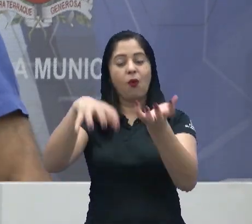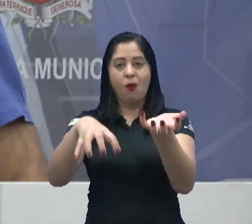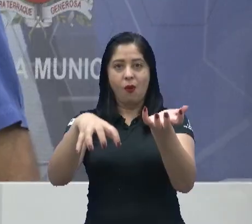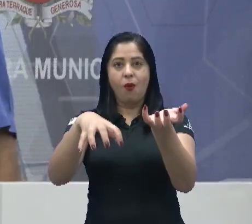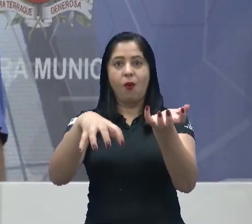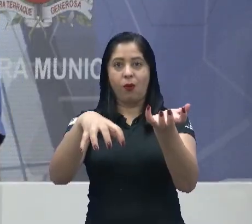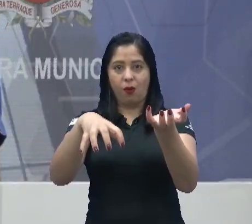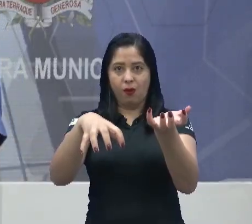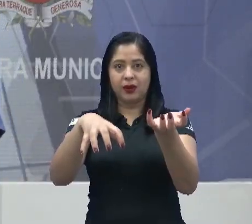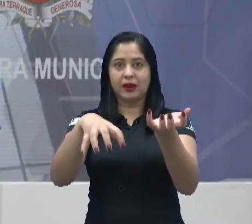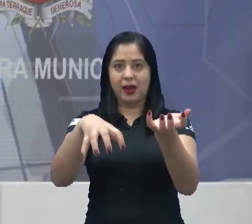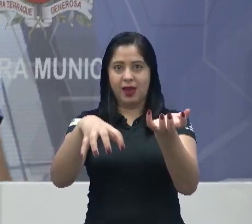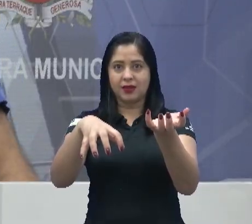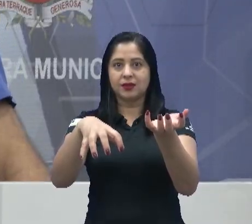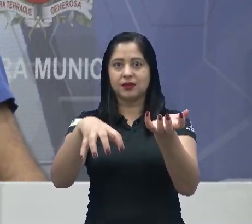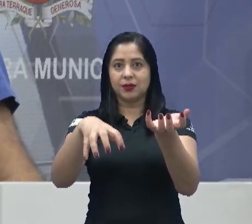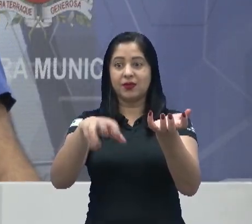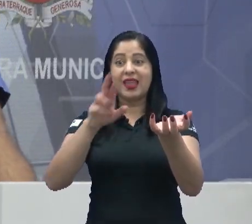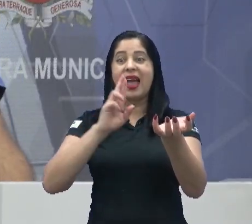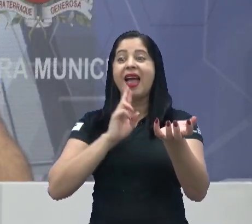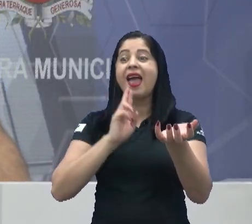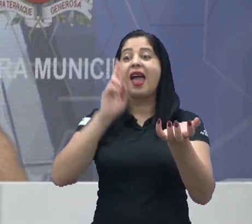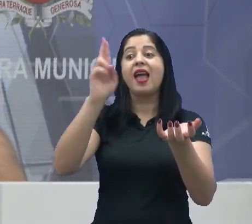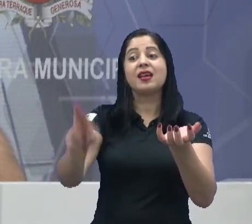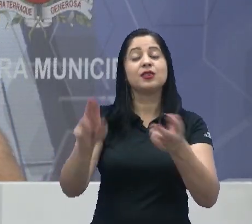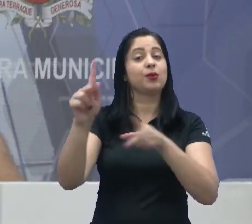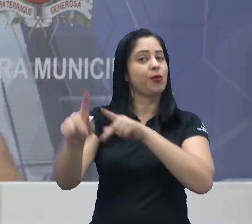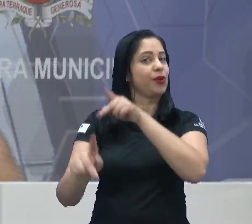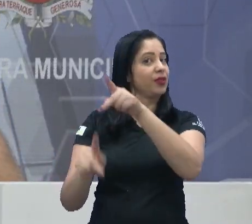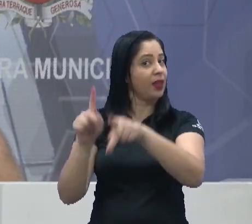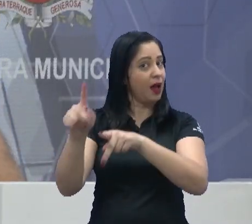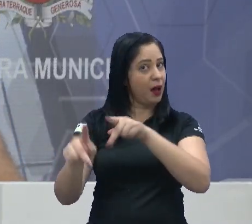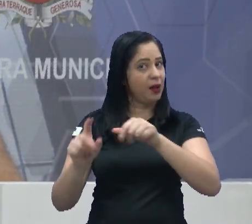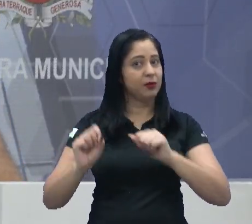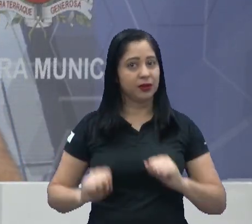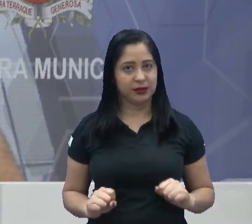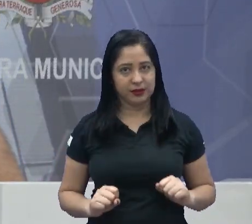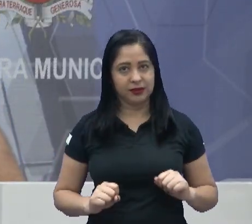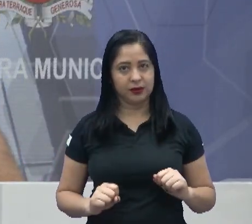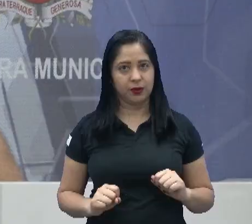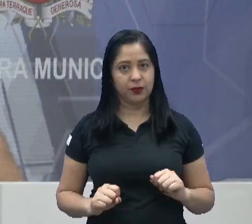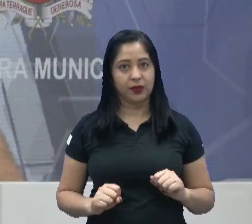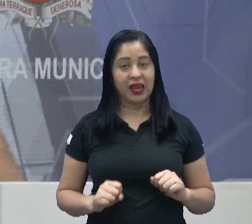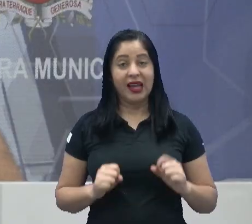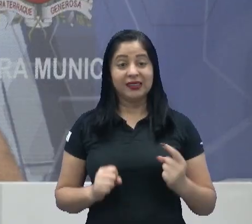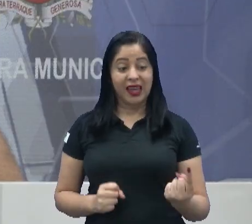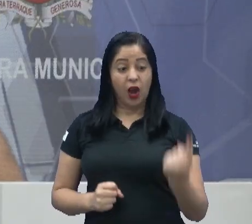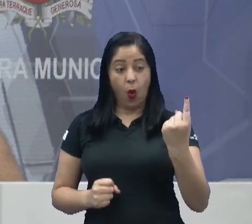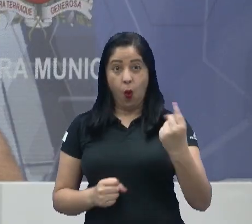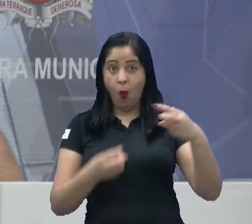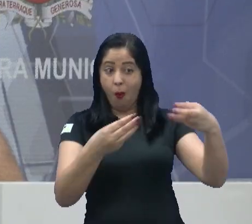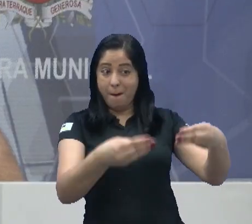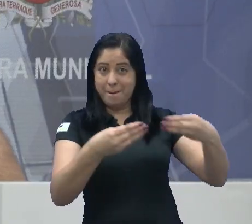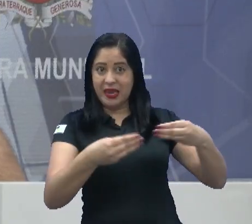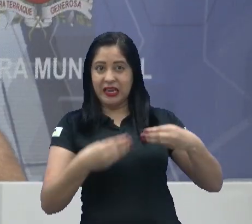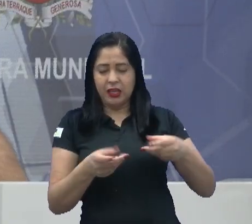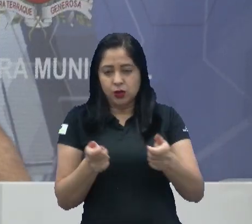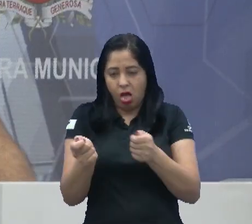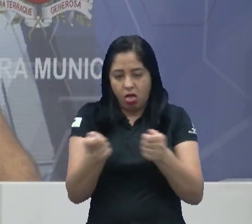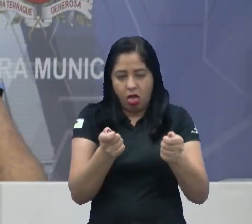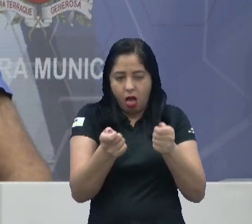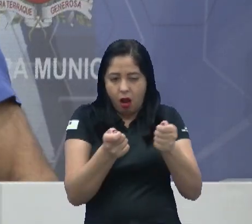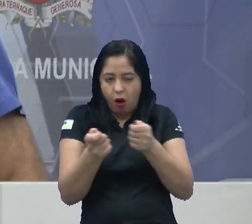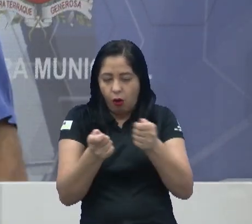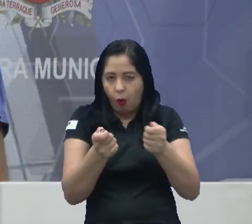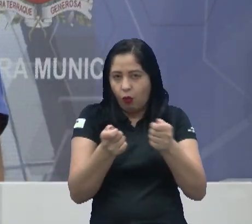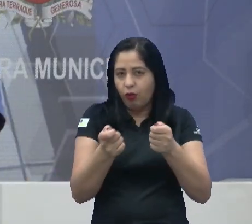dar uma resposta para a população. Nós temos um ministro governando o Brasil, tanto